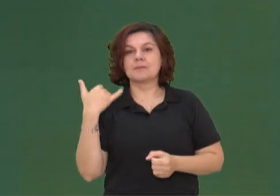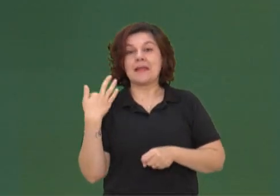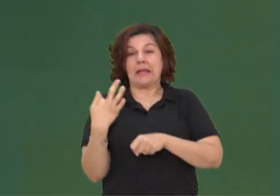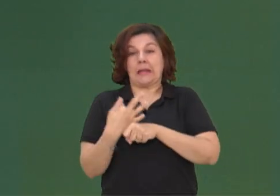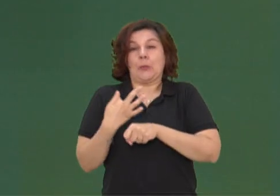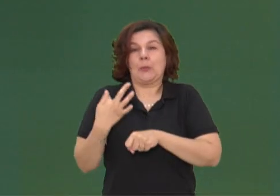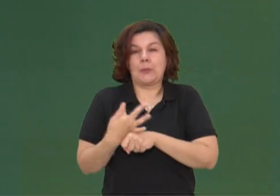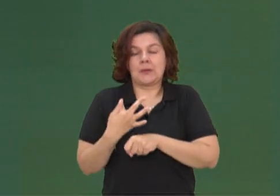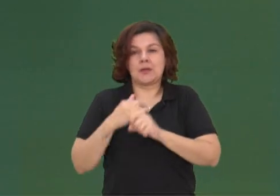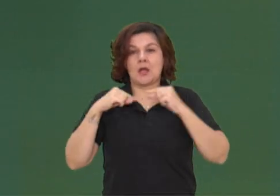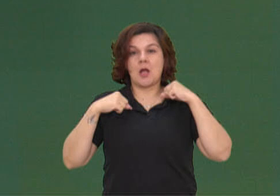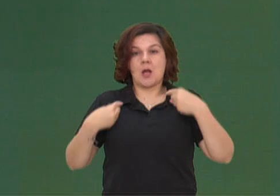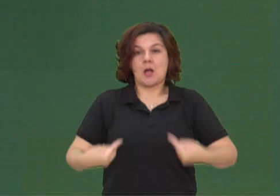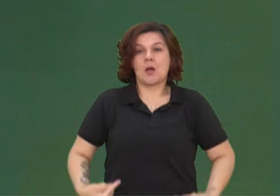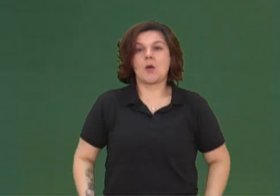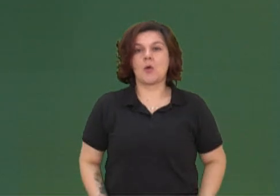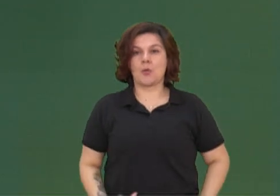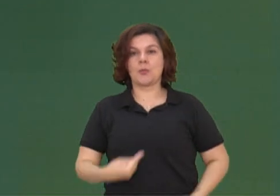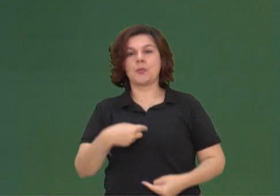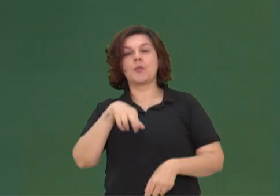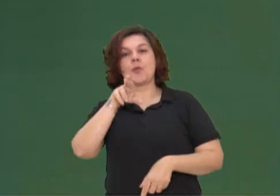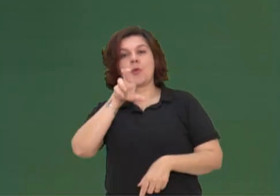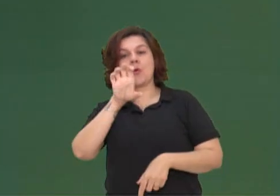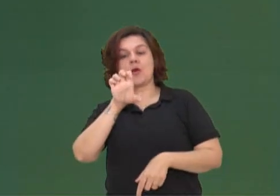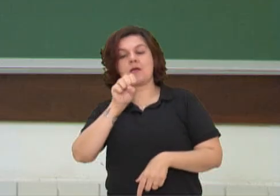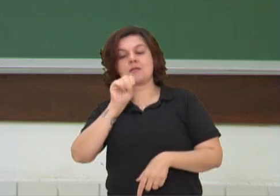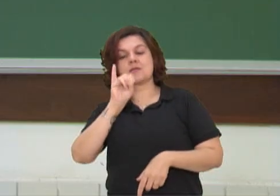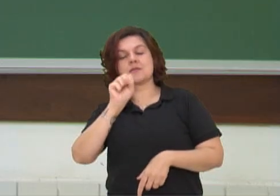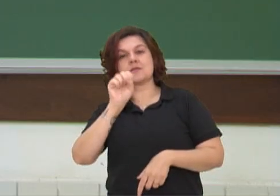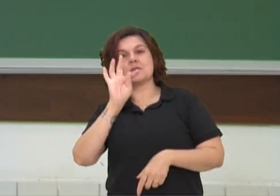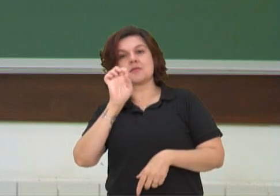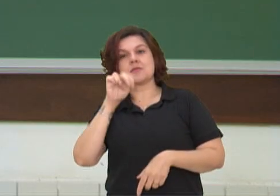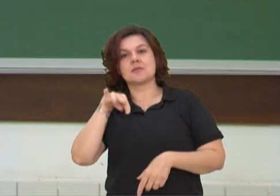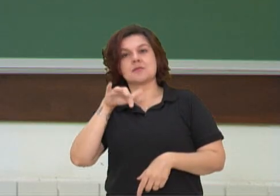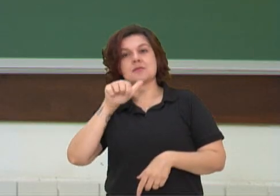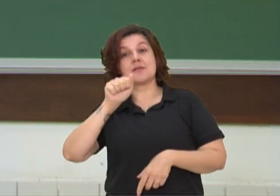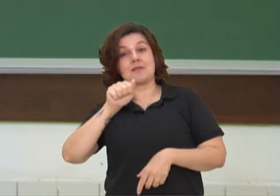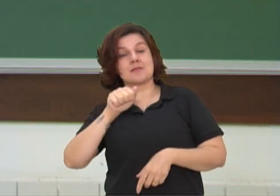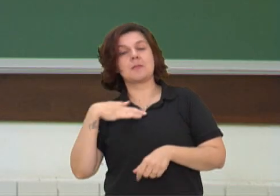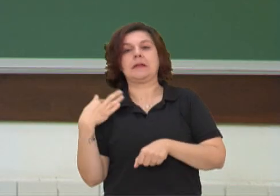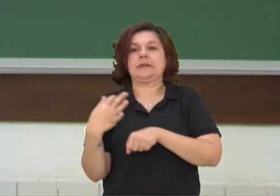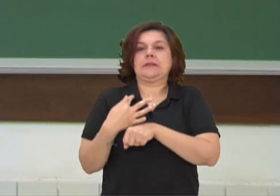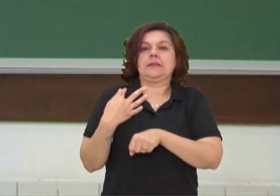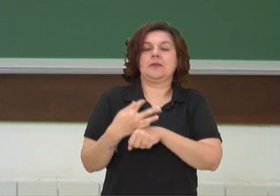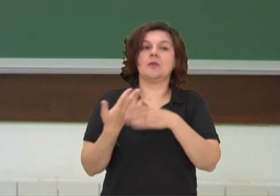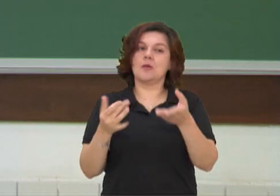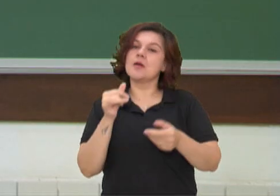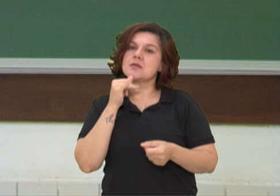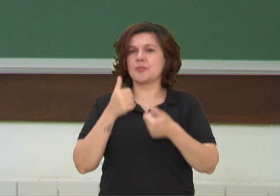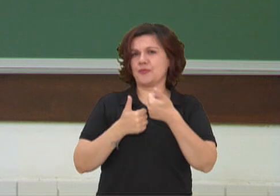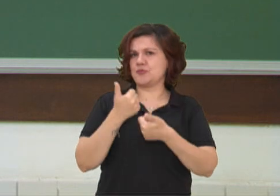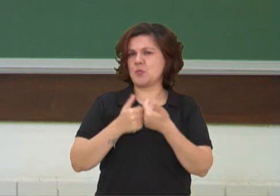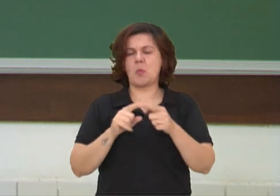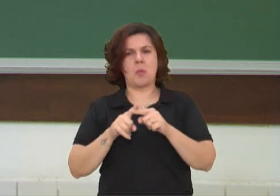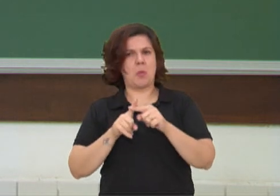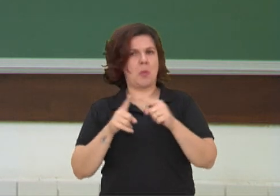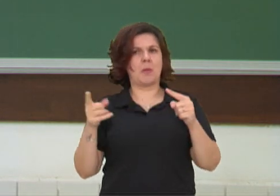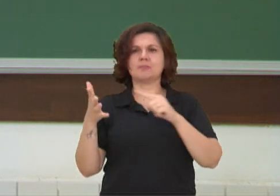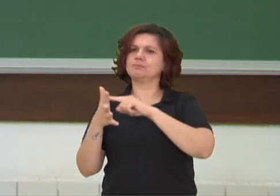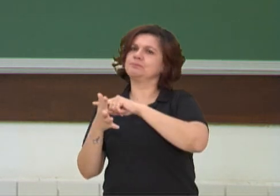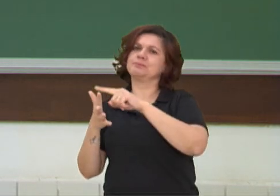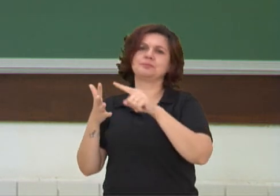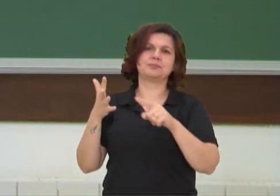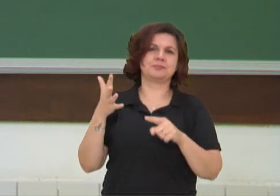certa resistência para aguentar ali essa atividade até que ela seja ali concluída. Eu citei aqui um exemplo de esporte, mas pode ser aí